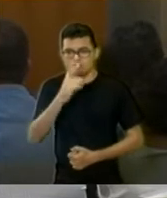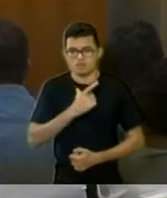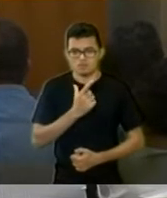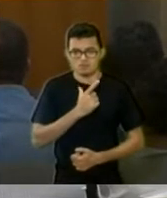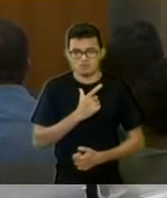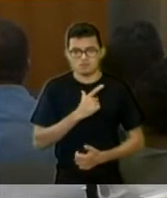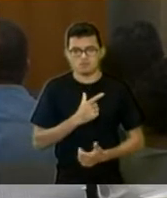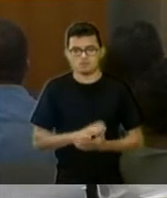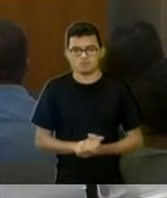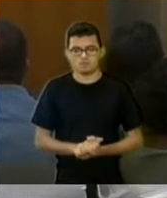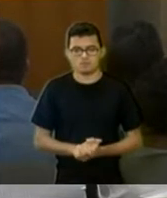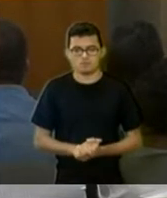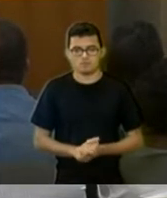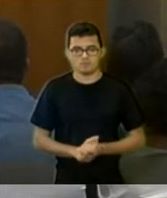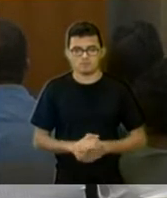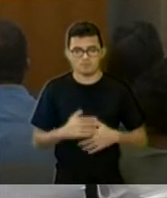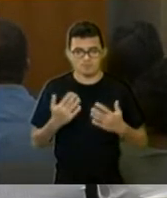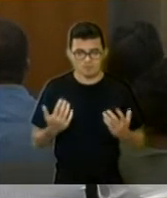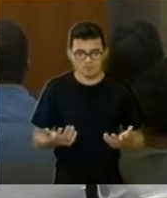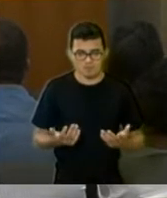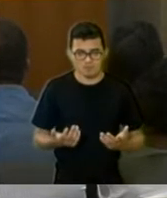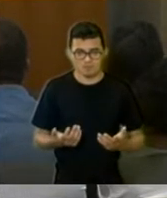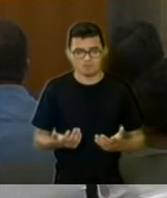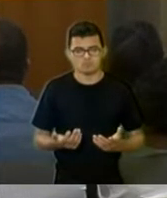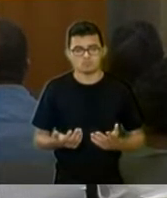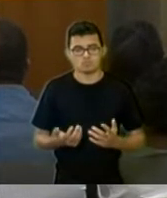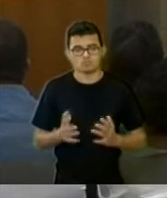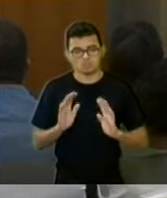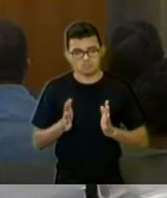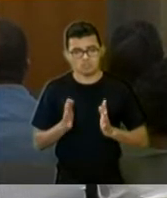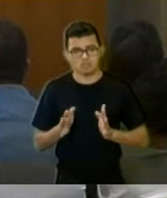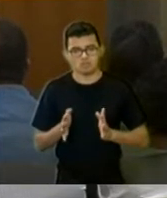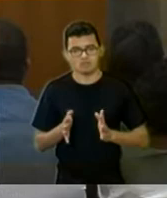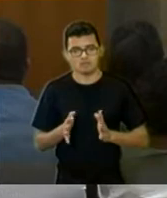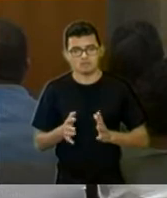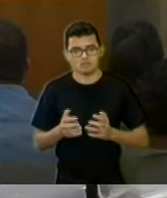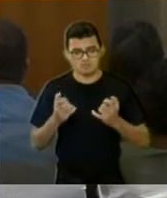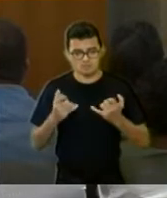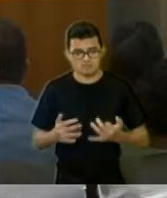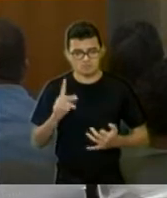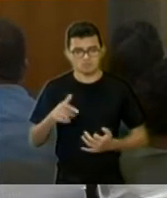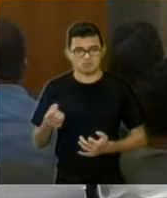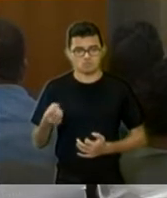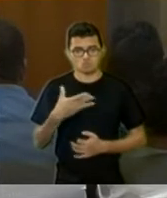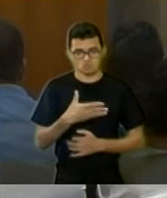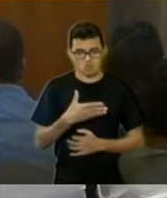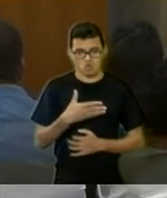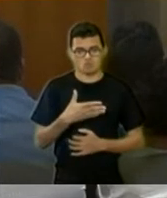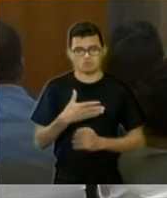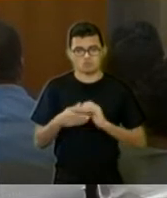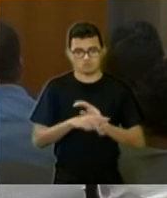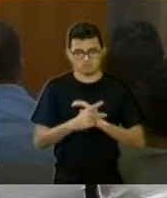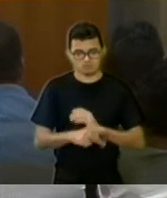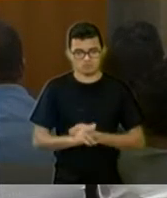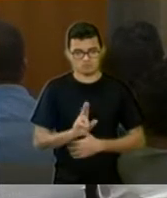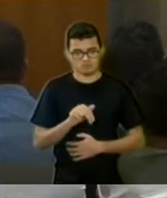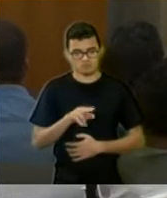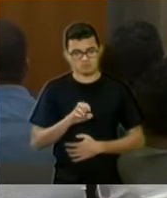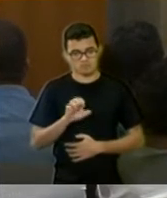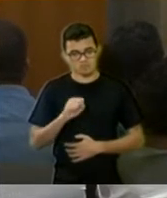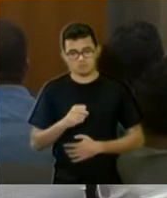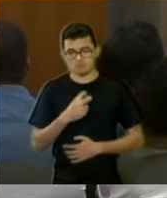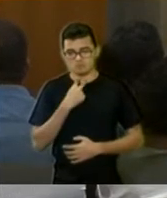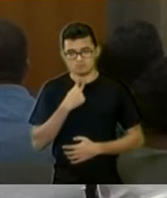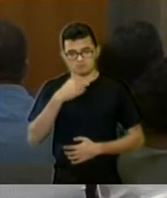a turminha toda aí. Então, também já disse para os novos integrantes, né? Não pode desistir